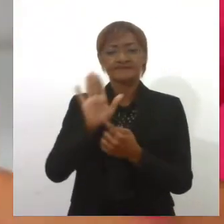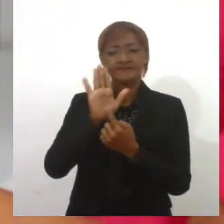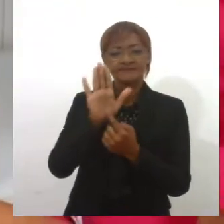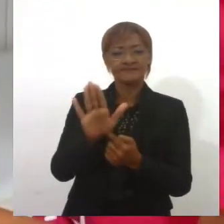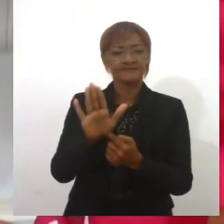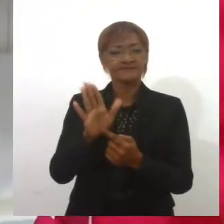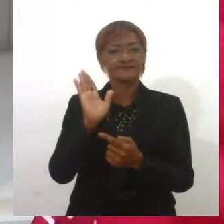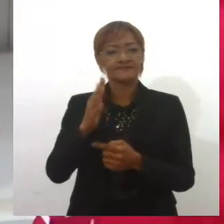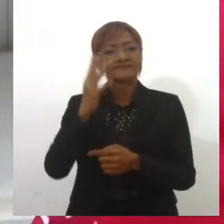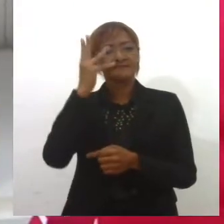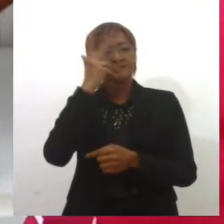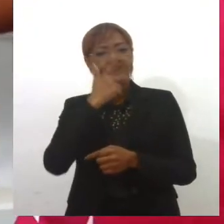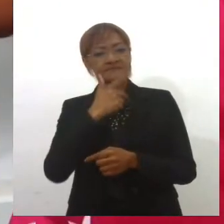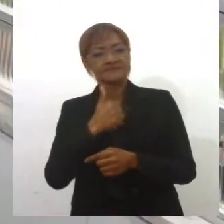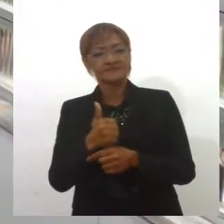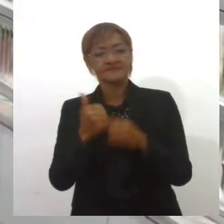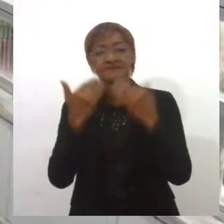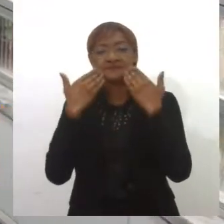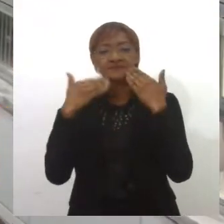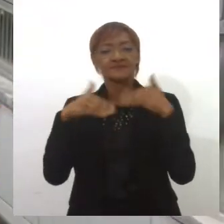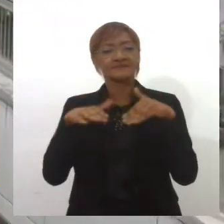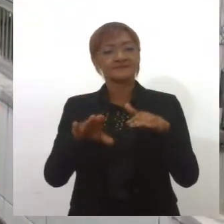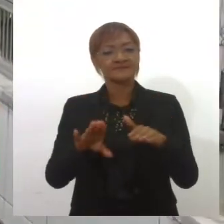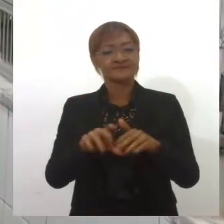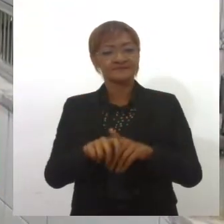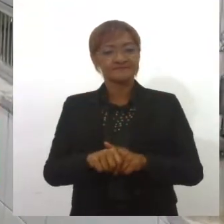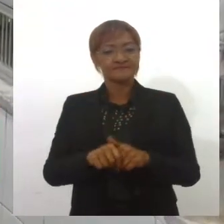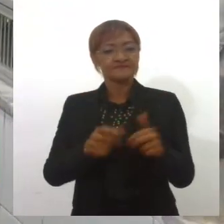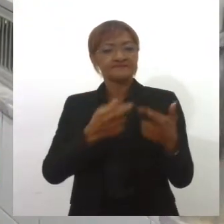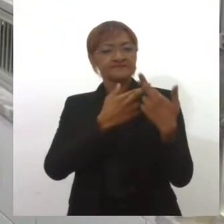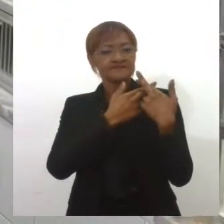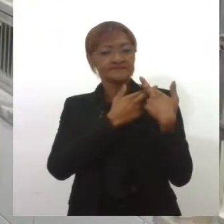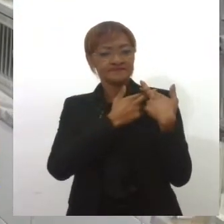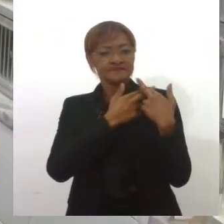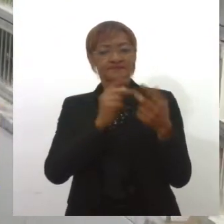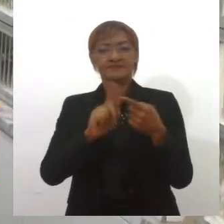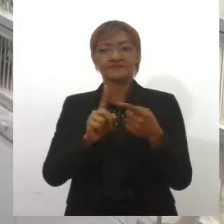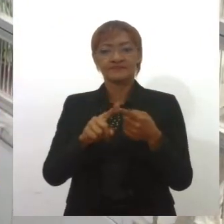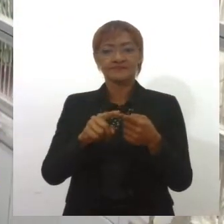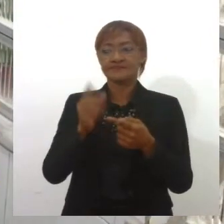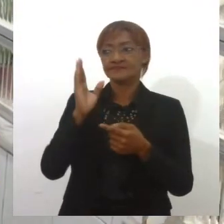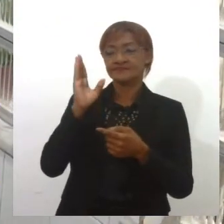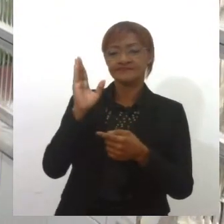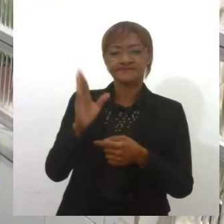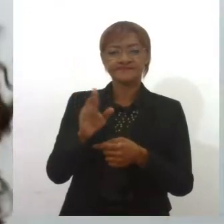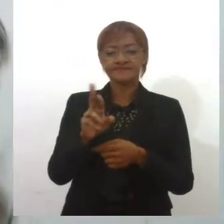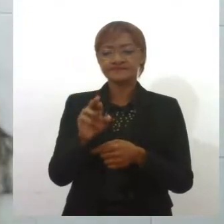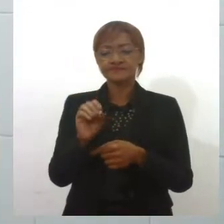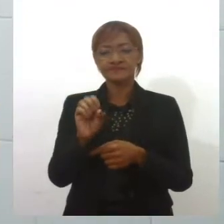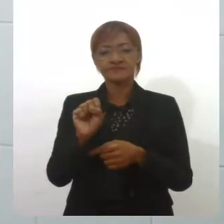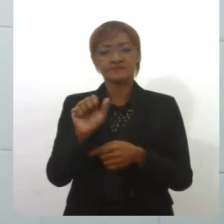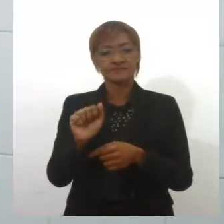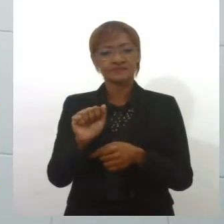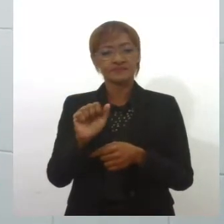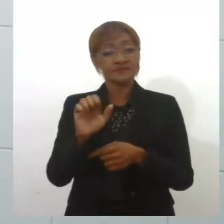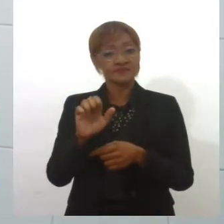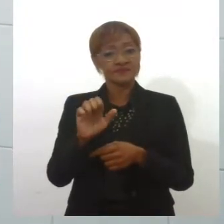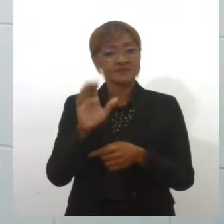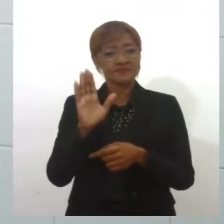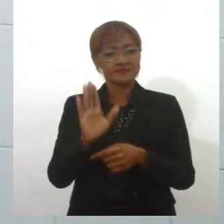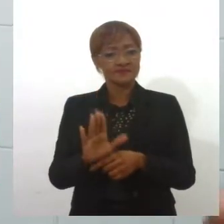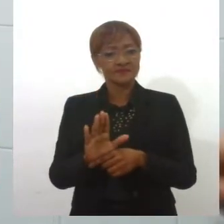visual bonito e de cabelo natural. A responsável pela confecção dessas perucas é Rose Santos. Curiosamente, ela